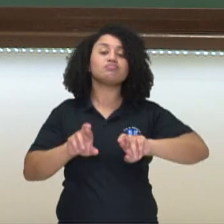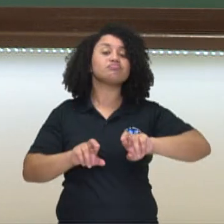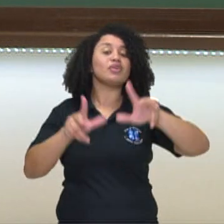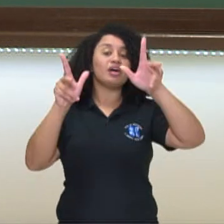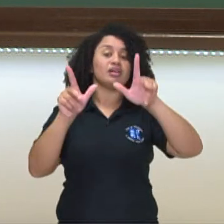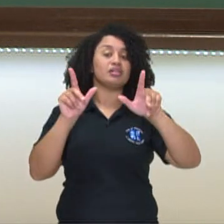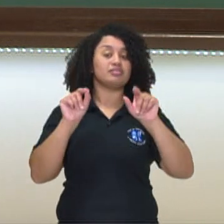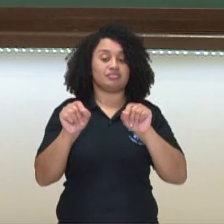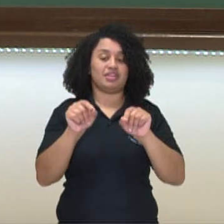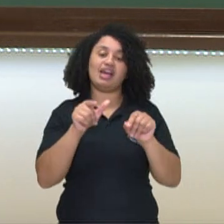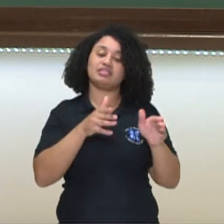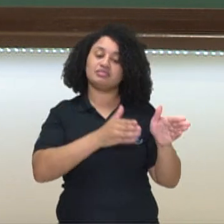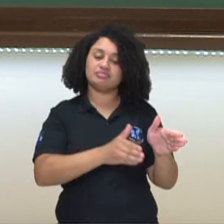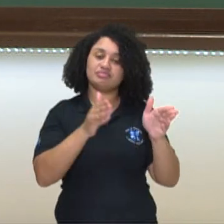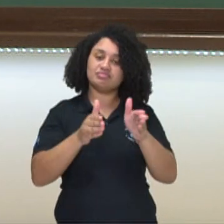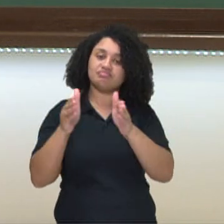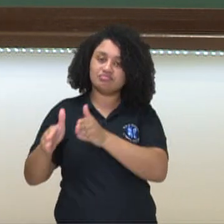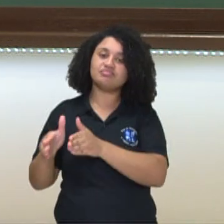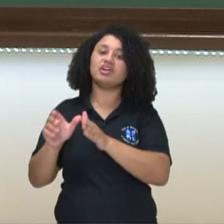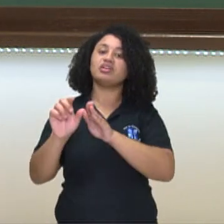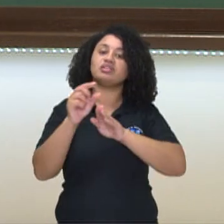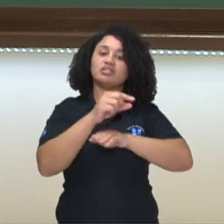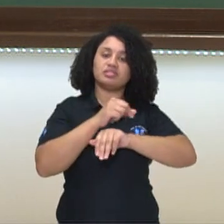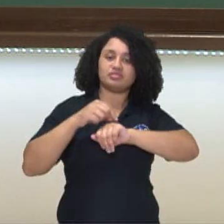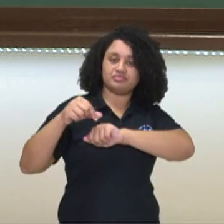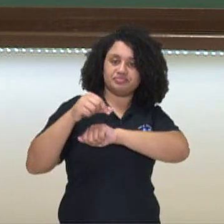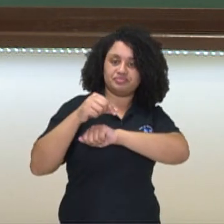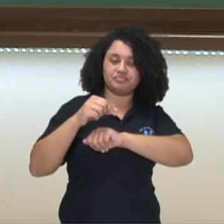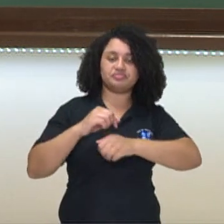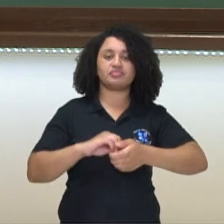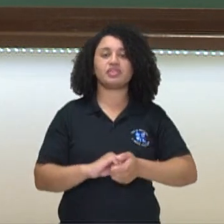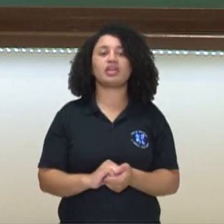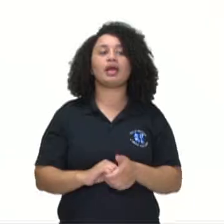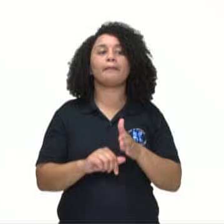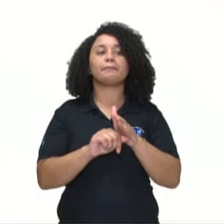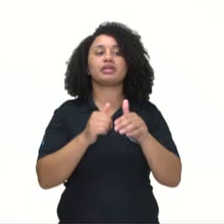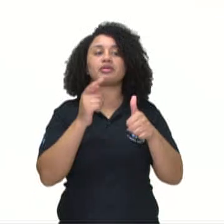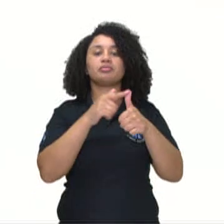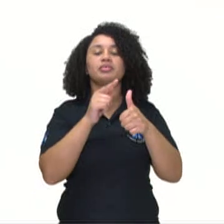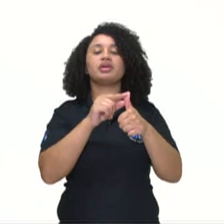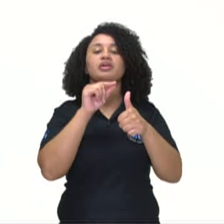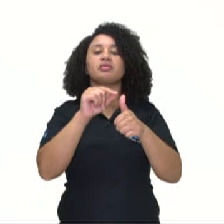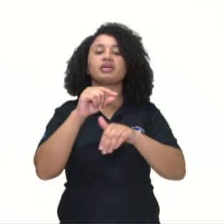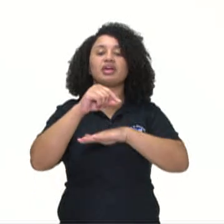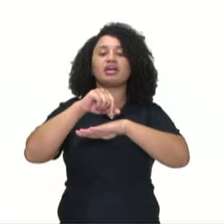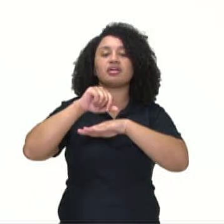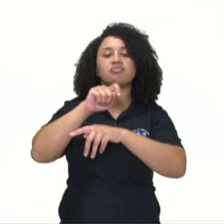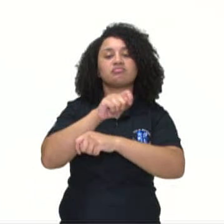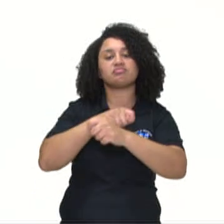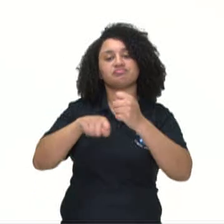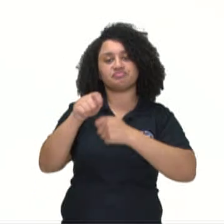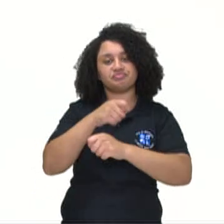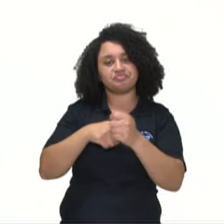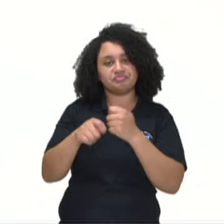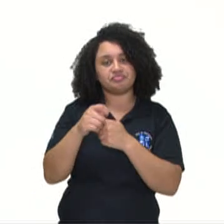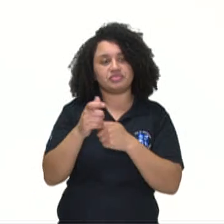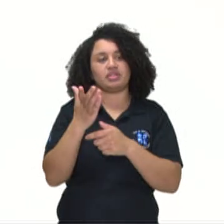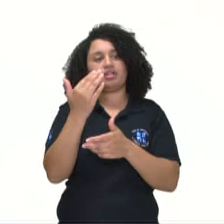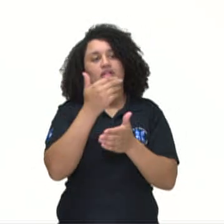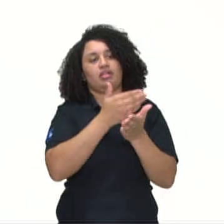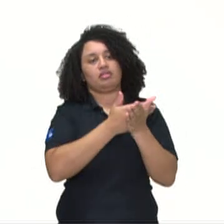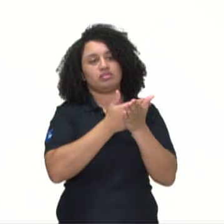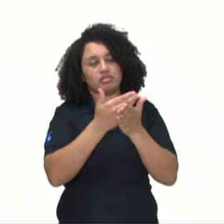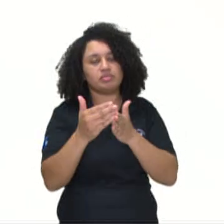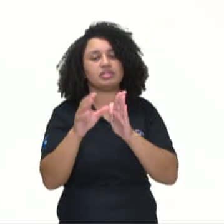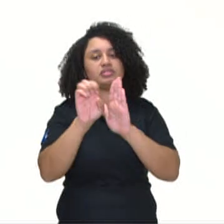diferenciando, e é essa as etapas do capitalismo. A primeira delas, vamos pegar capitalismo comercial. Pega do início